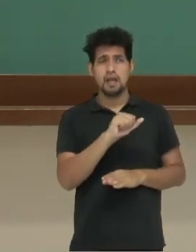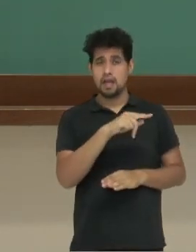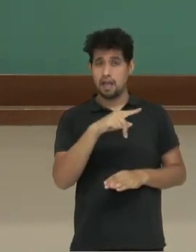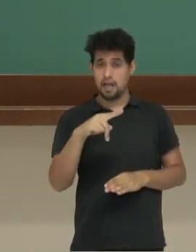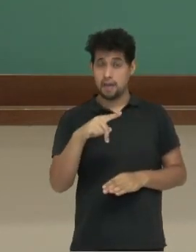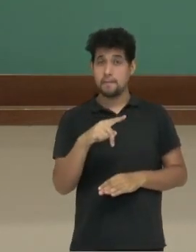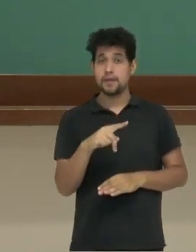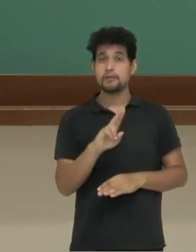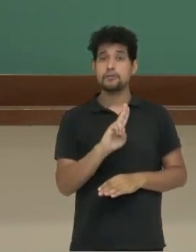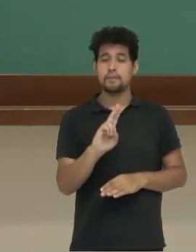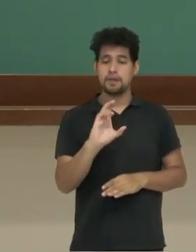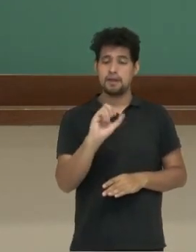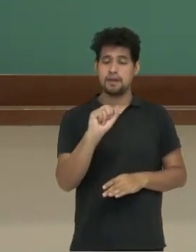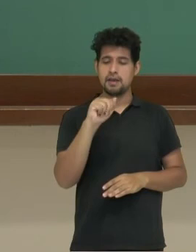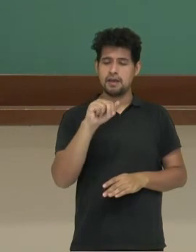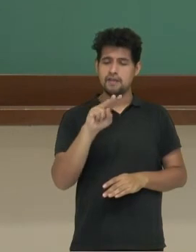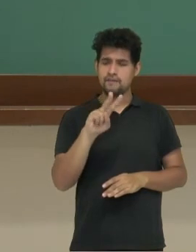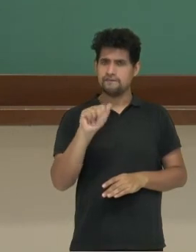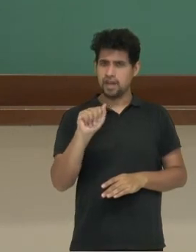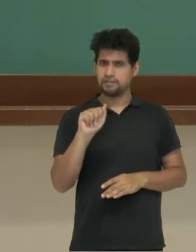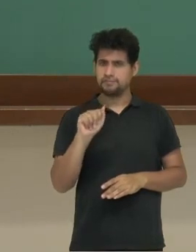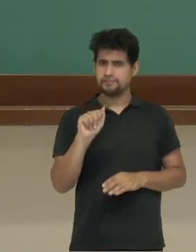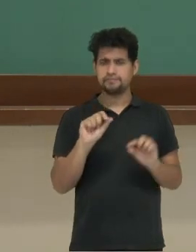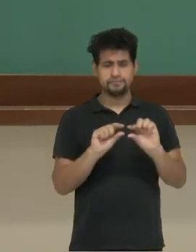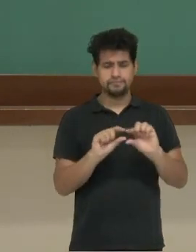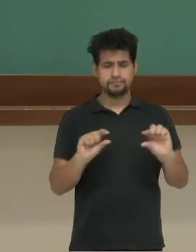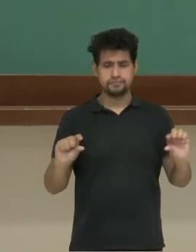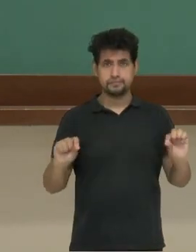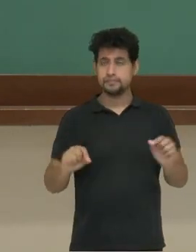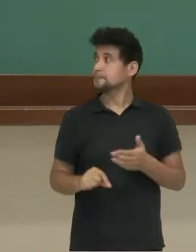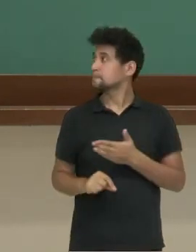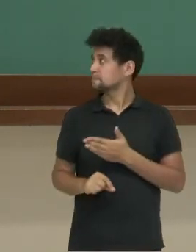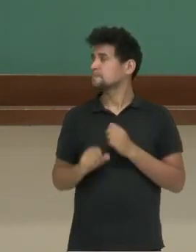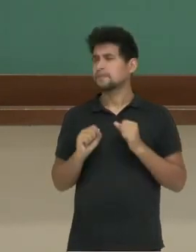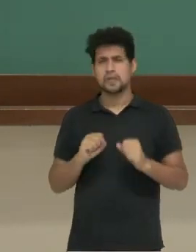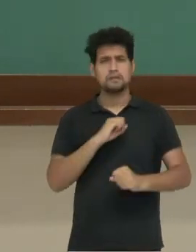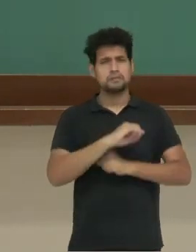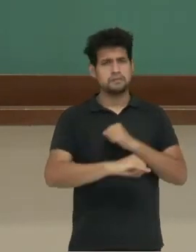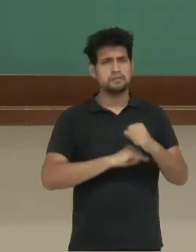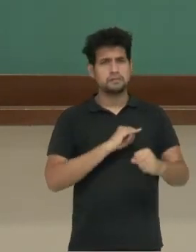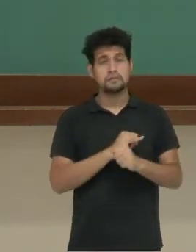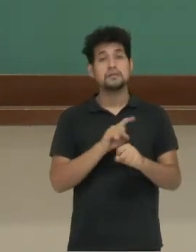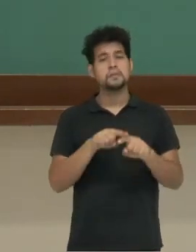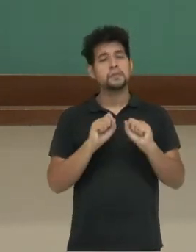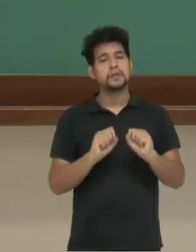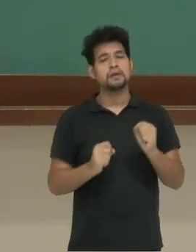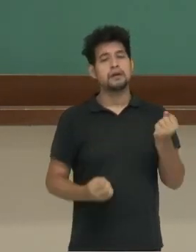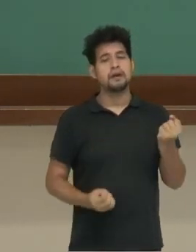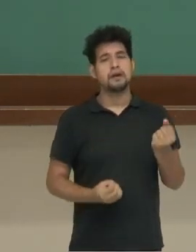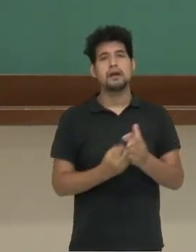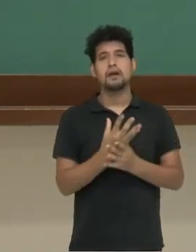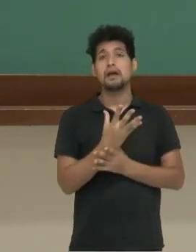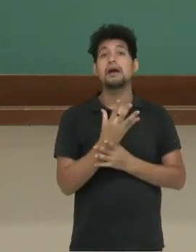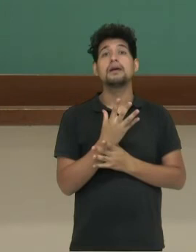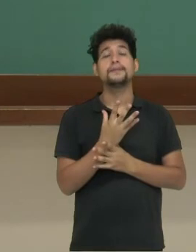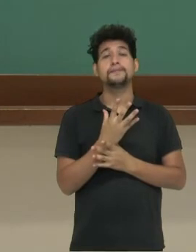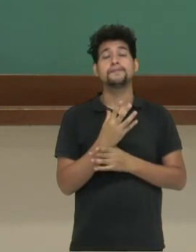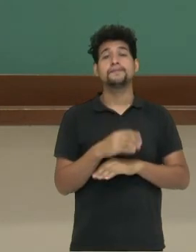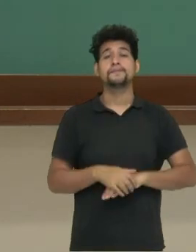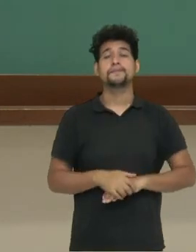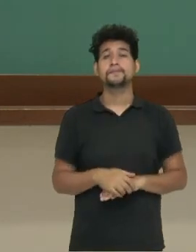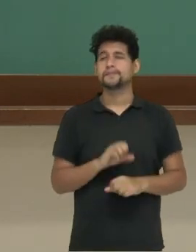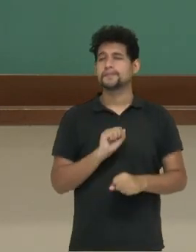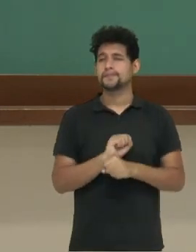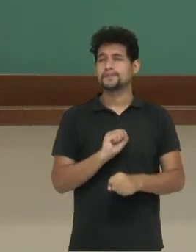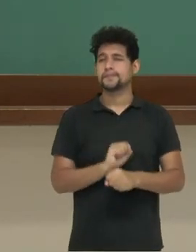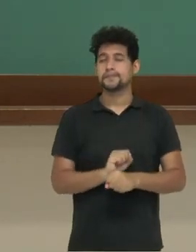você pode baixar no seu celular, dá para usar pela internet também, certo? Para que você possa criar esse cartaz. Eu